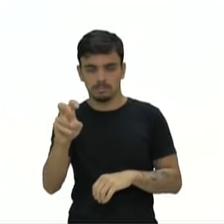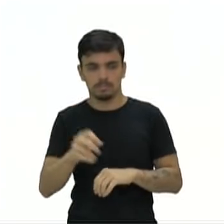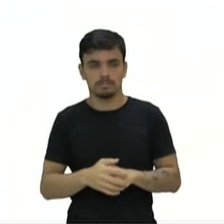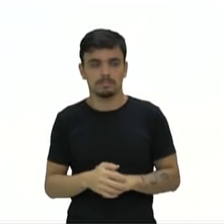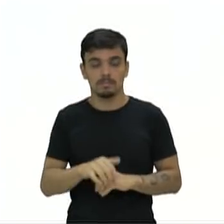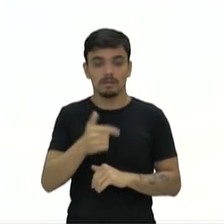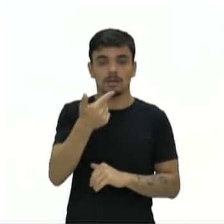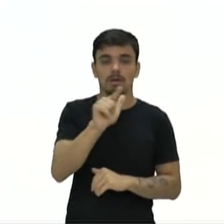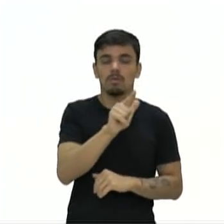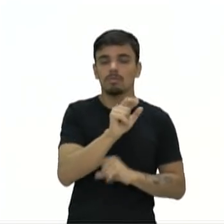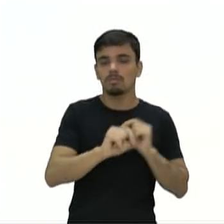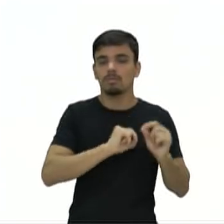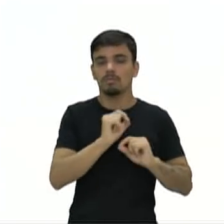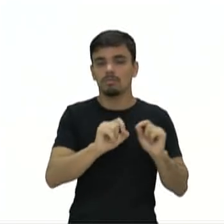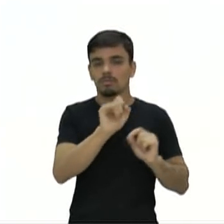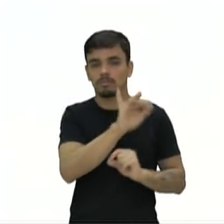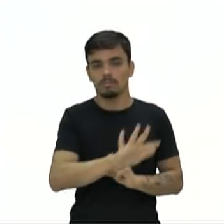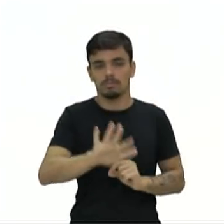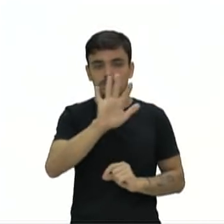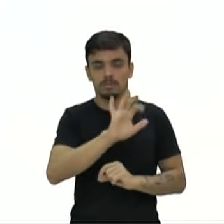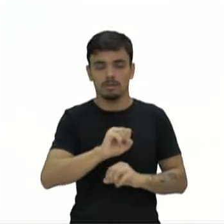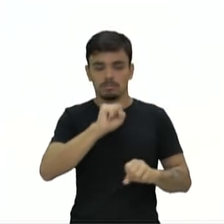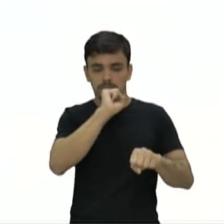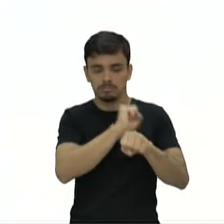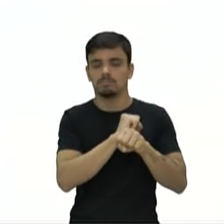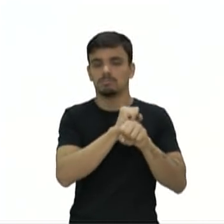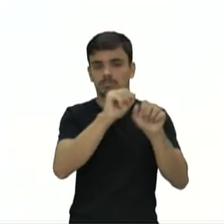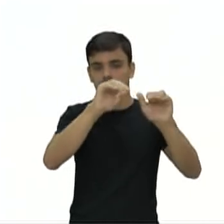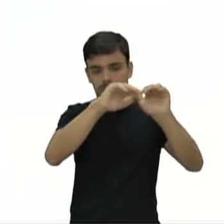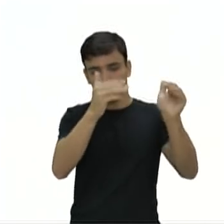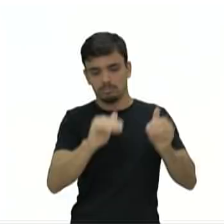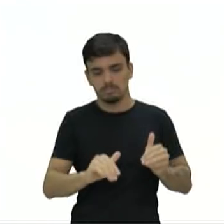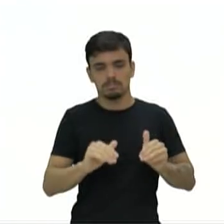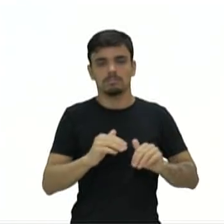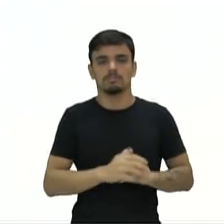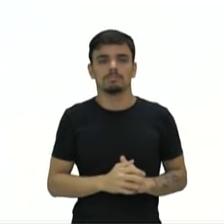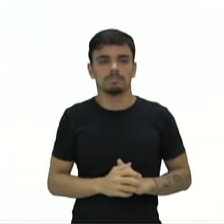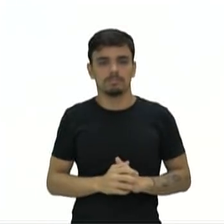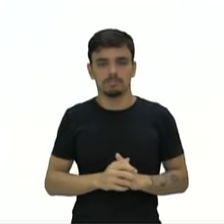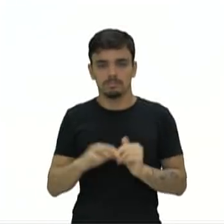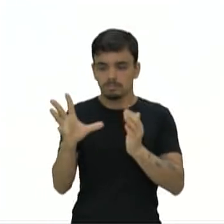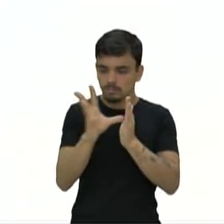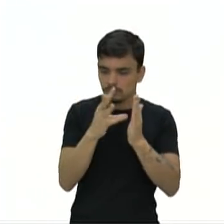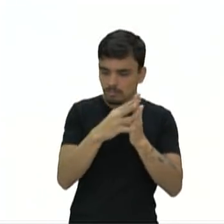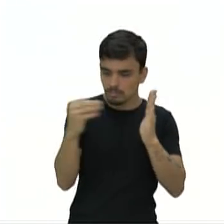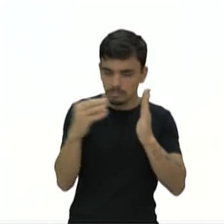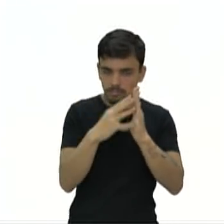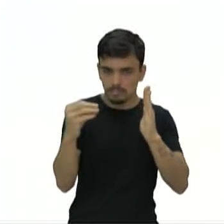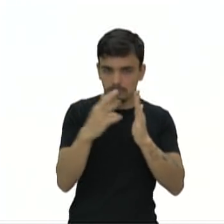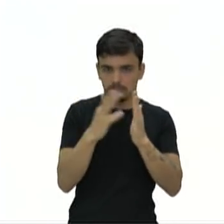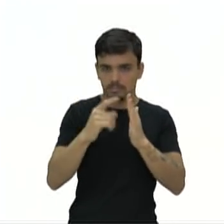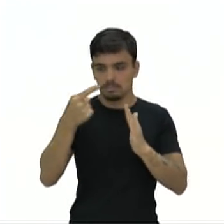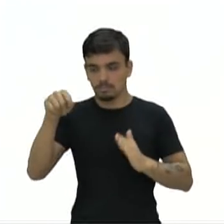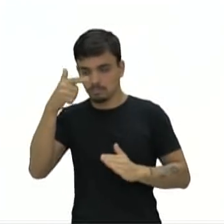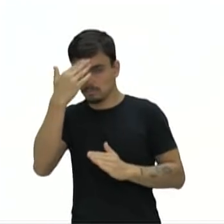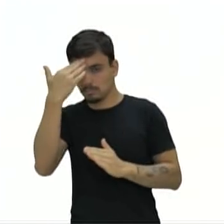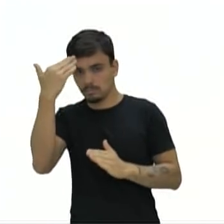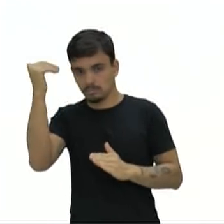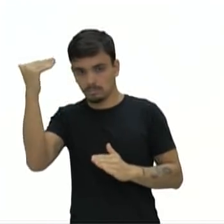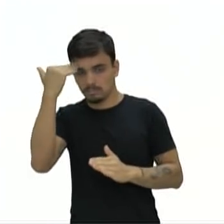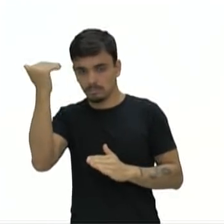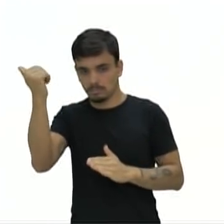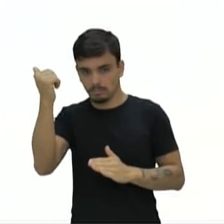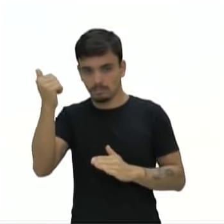outra imagem é uma estátua, é uma cópia, na verdade, né, uma cópia reduzida, de uma famosa estátua do